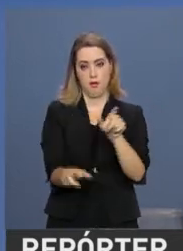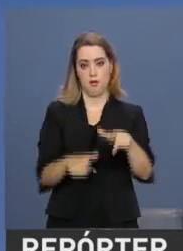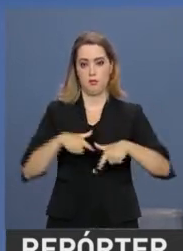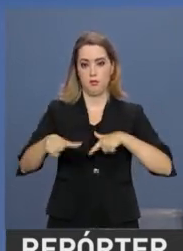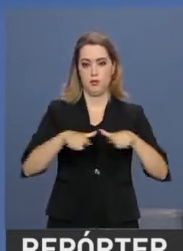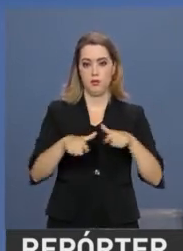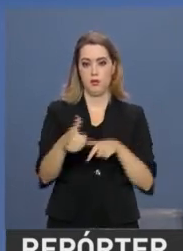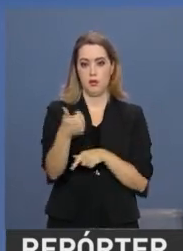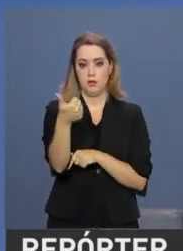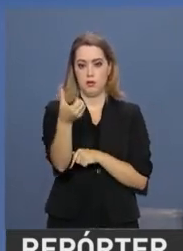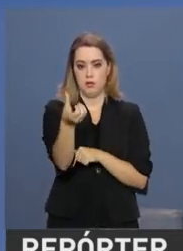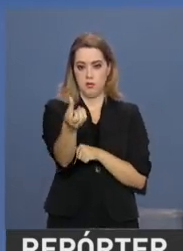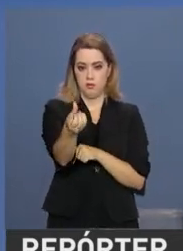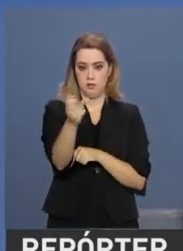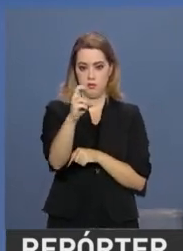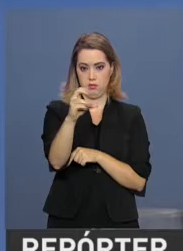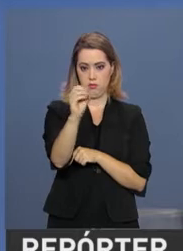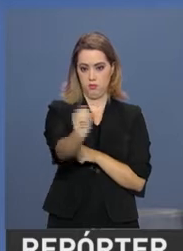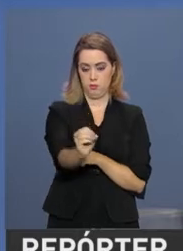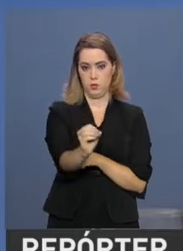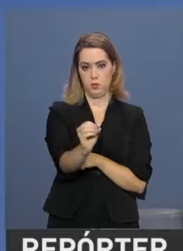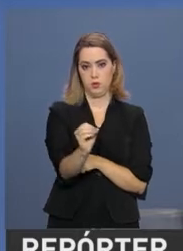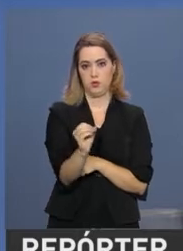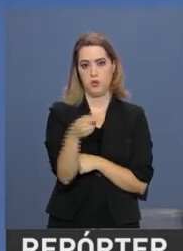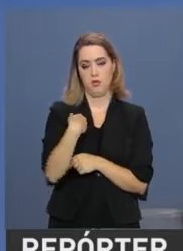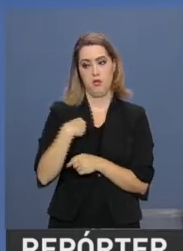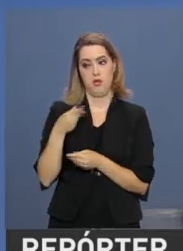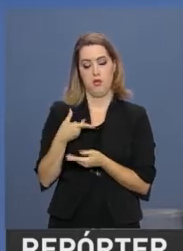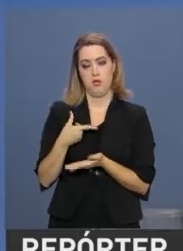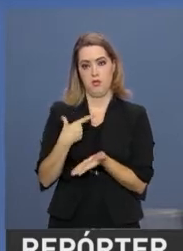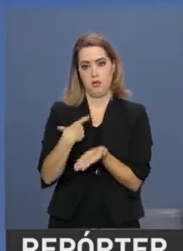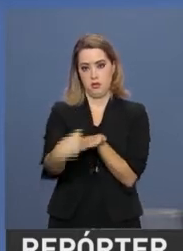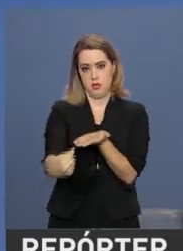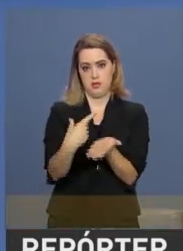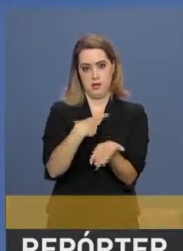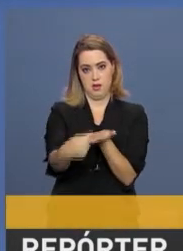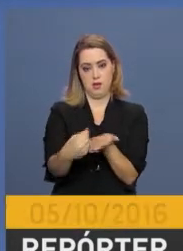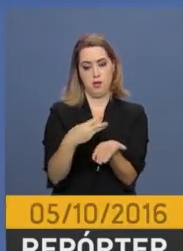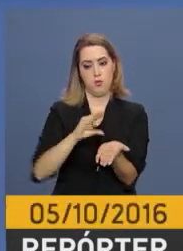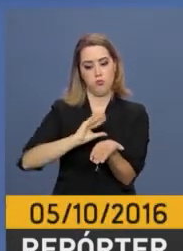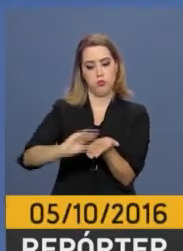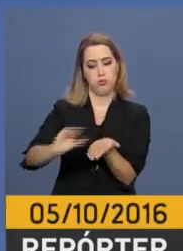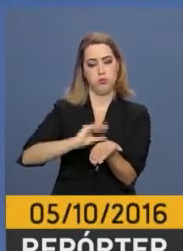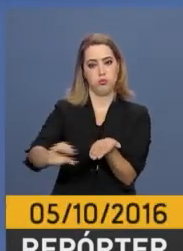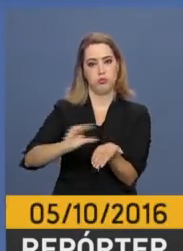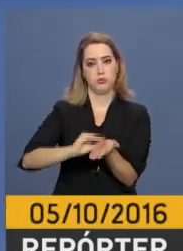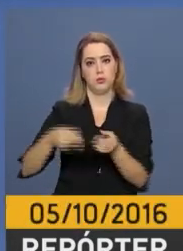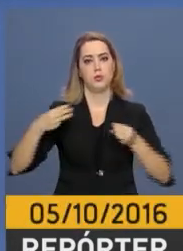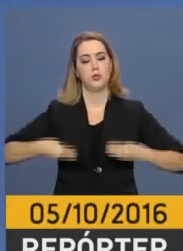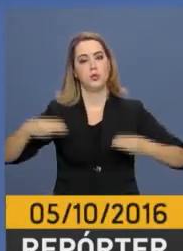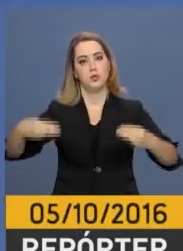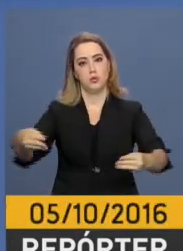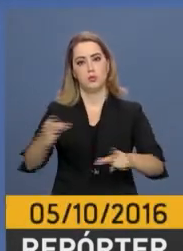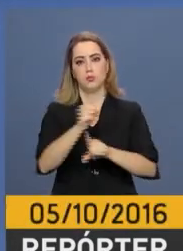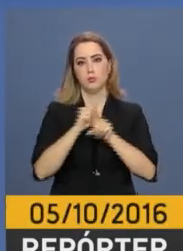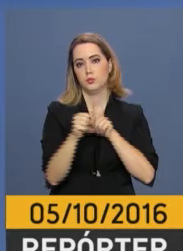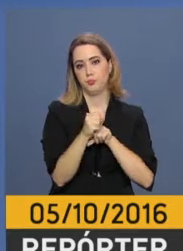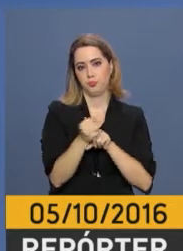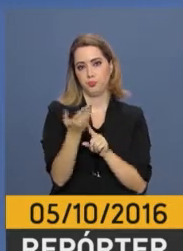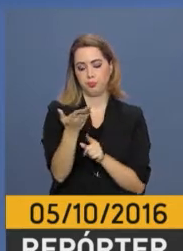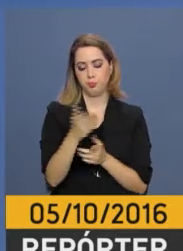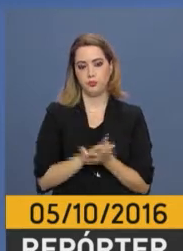1.650 por mês do ministério sai do dos recursos do ministério é e